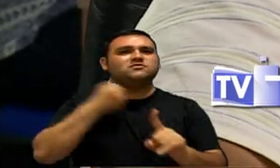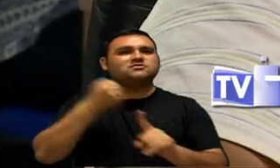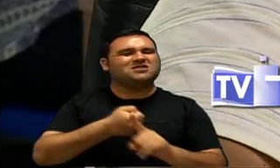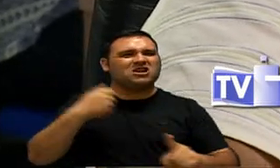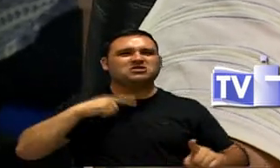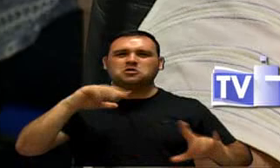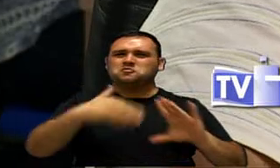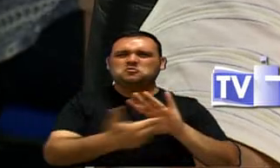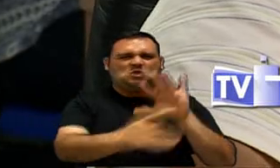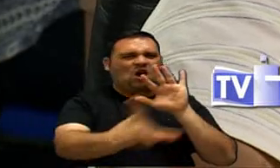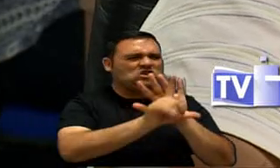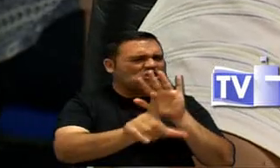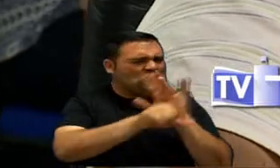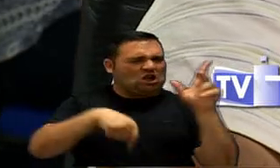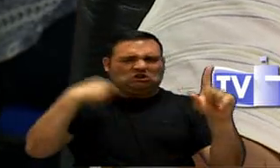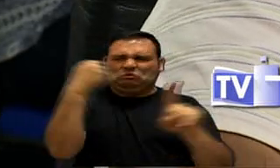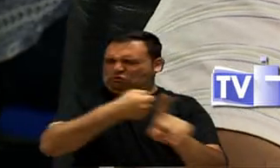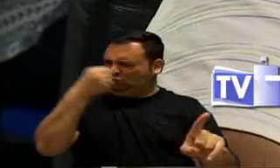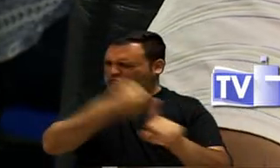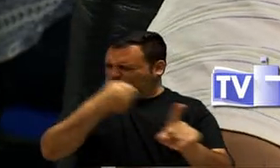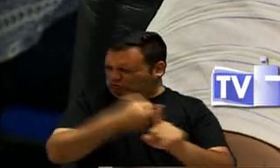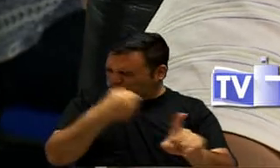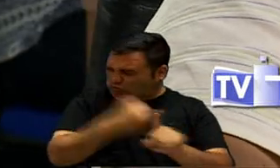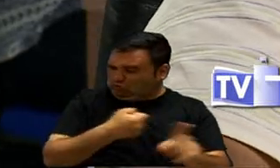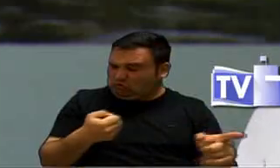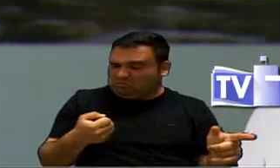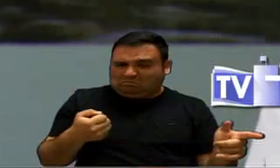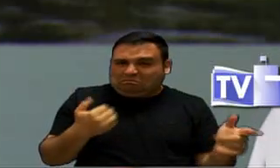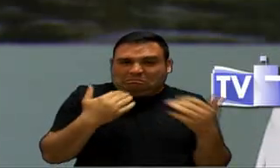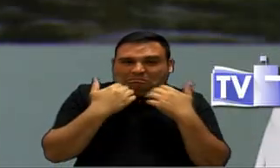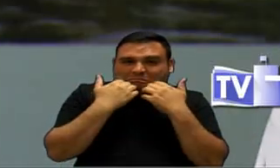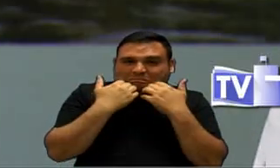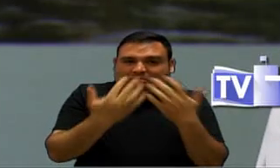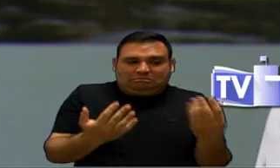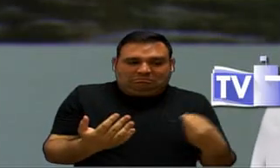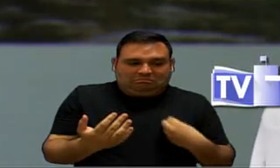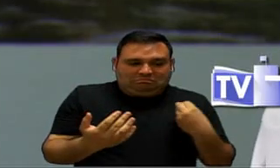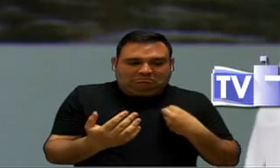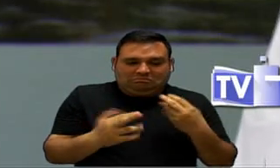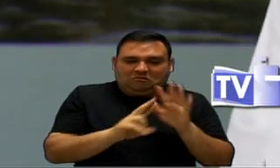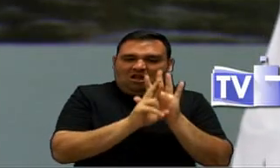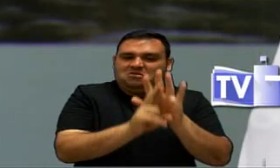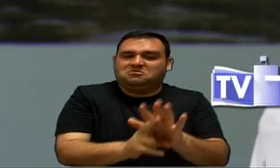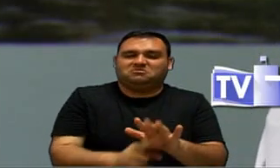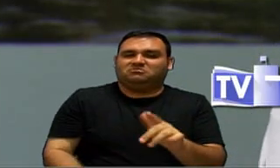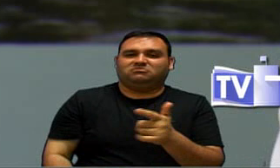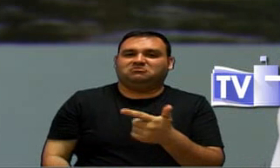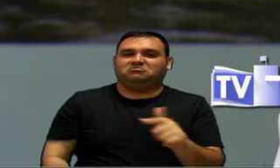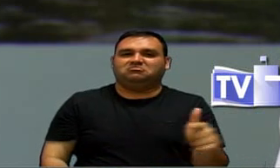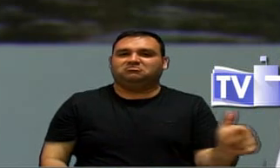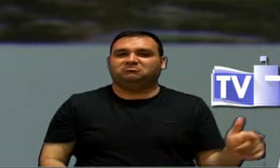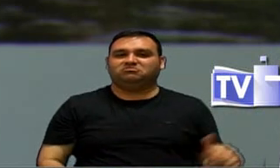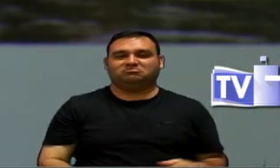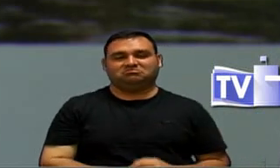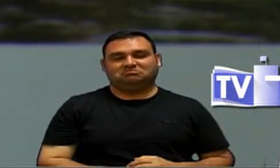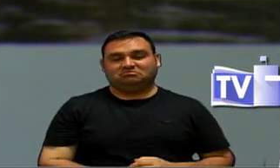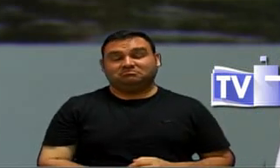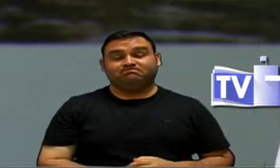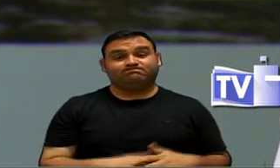puxando essas políticas públicas para o funcionamento. Não conseguimos sequer a presença de uma representante da secretaria